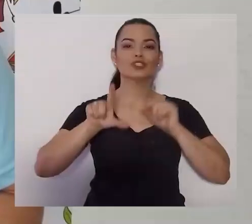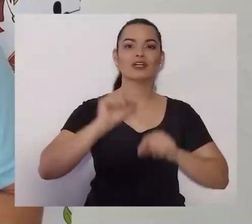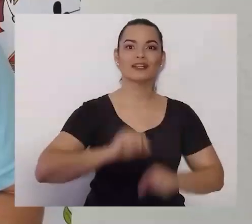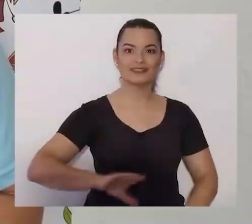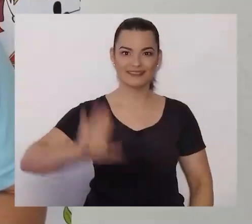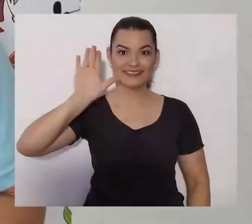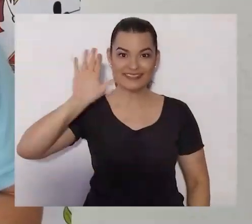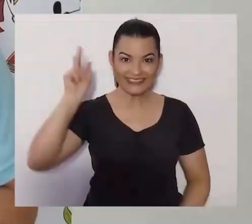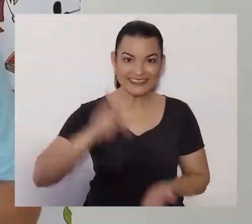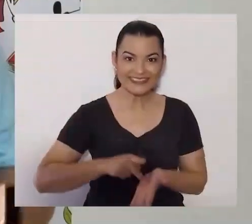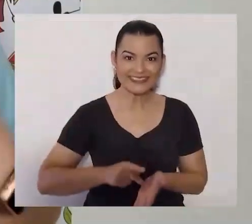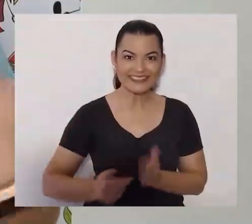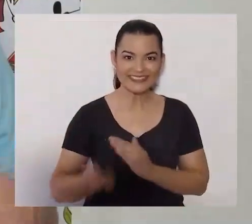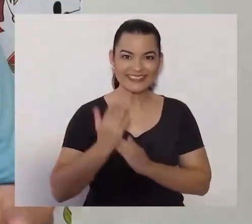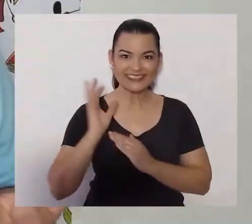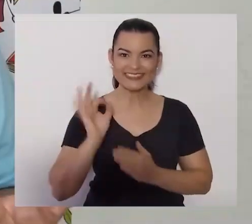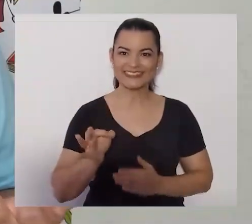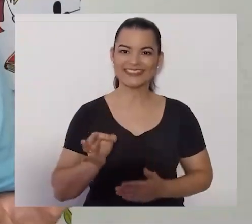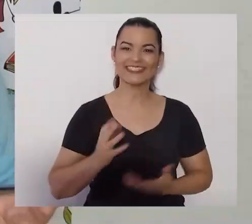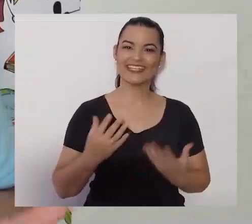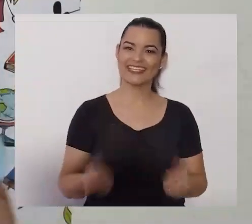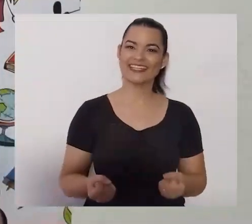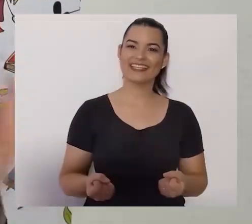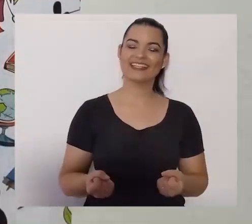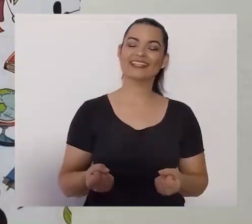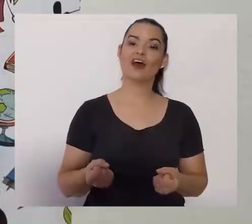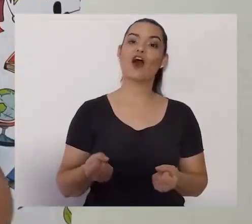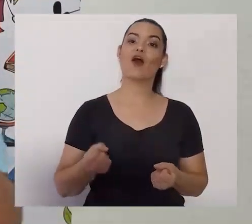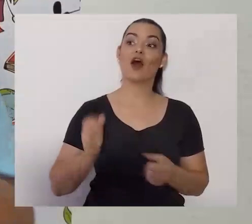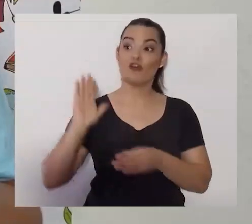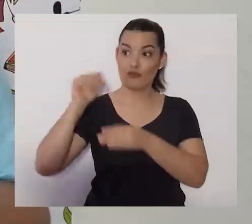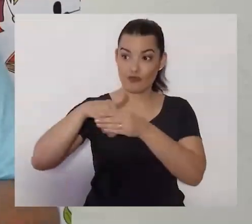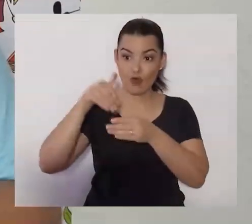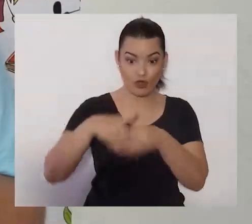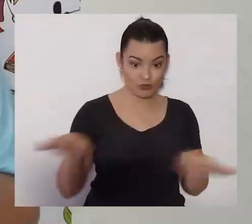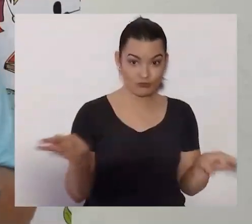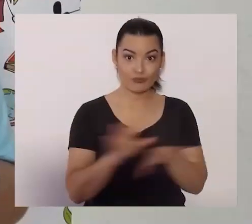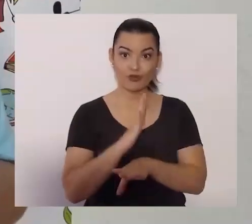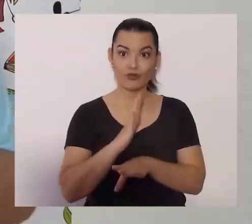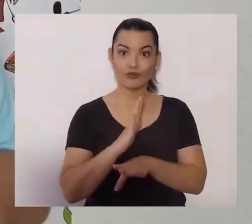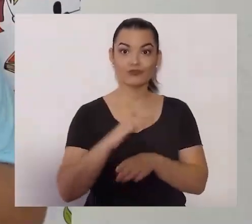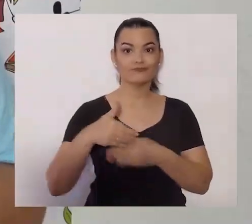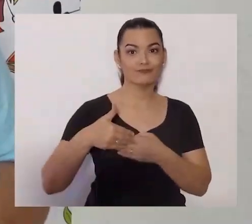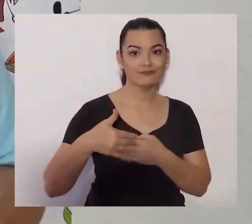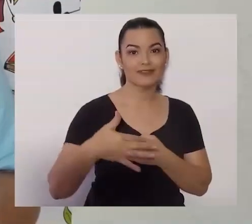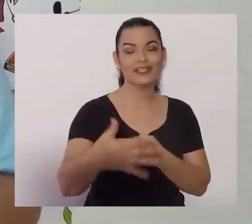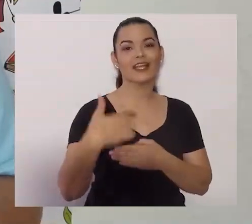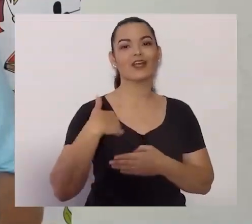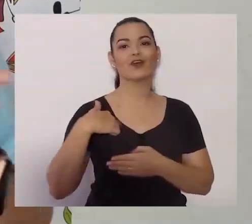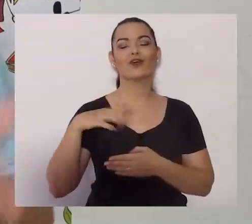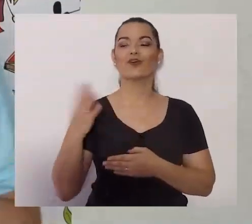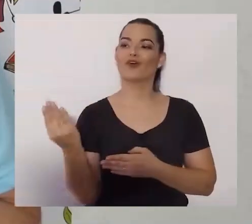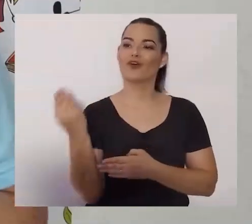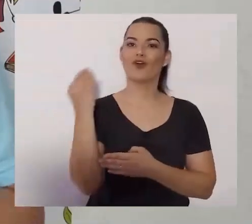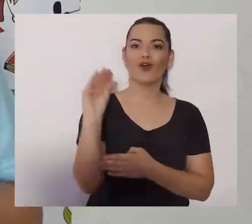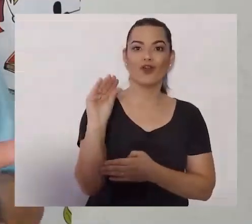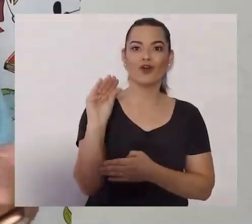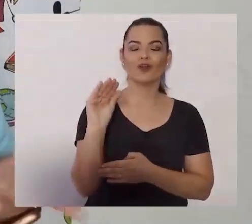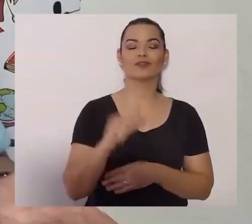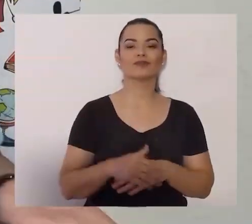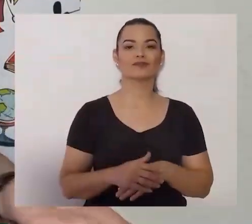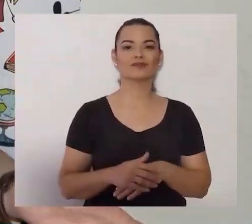mão. E aí, a partir dessa votação, eu vou colocar lá os trechos, alguns links. Vocês